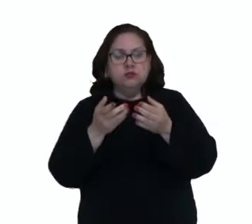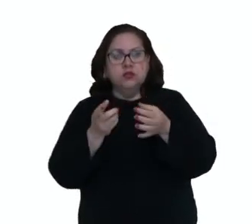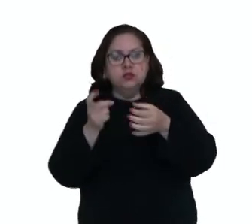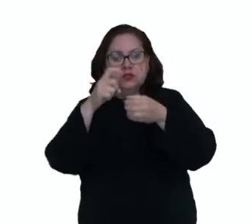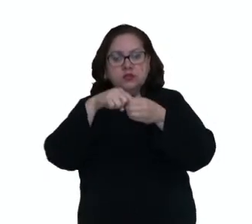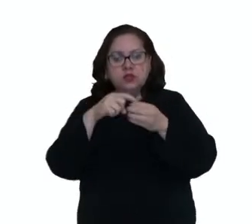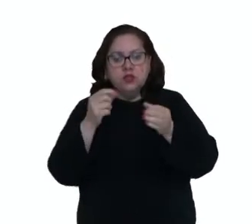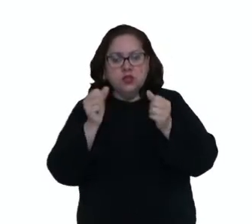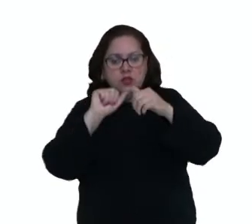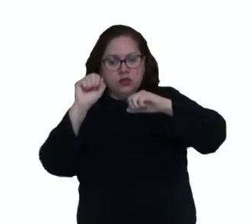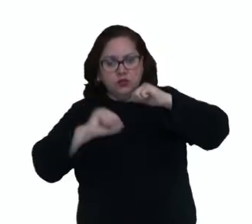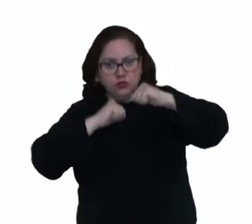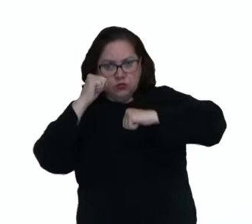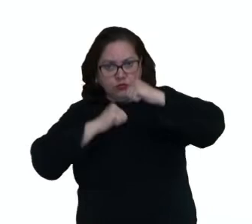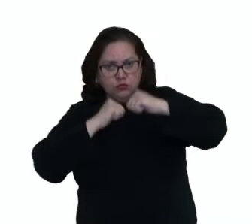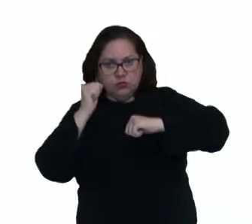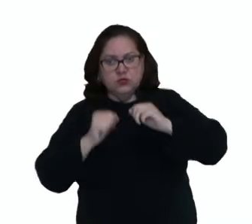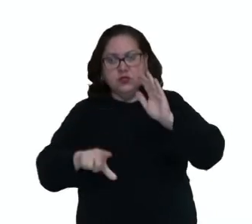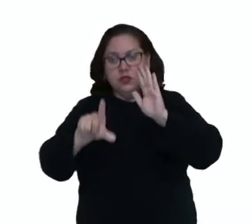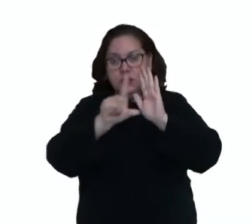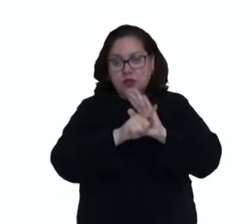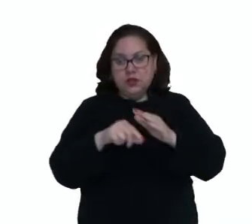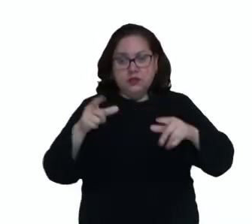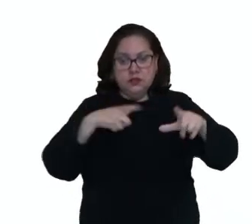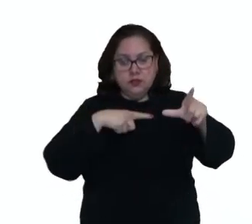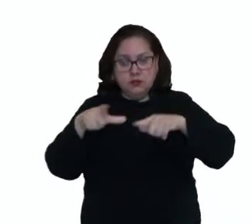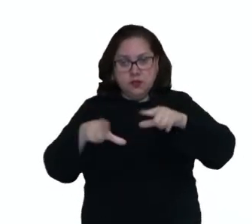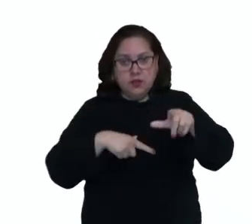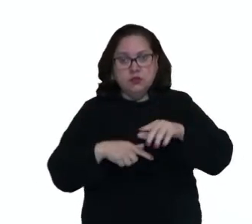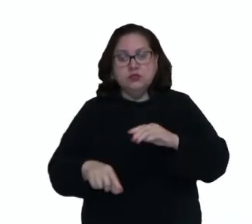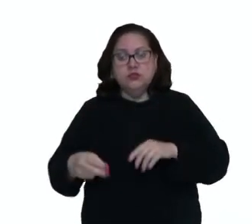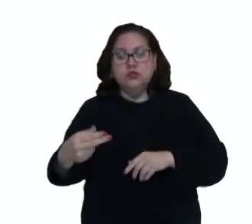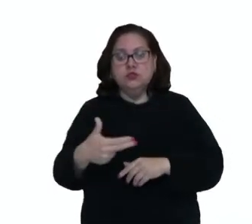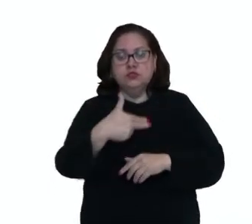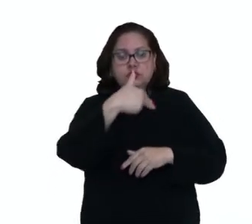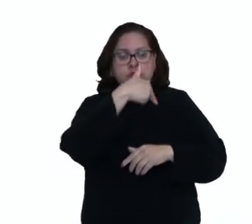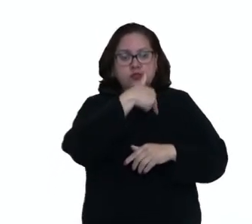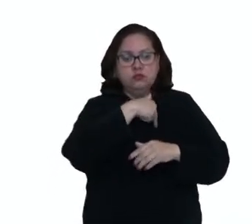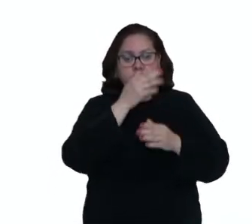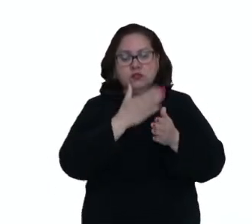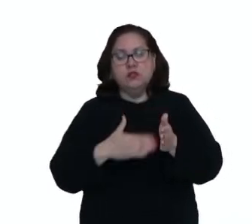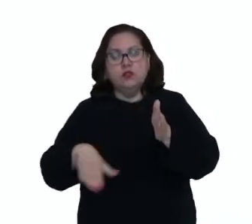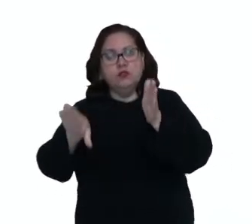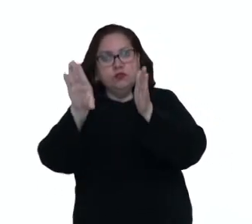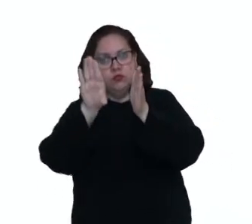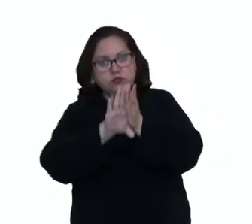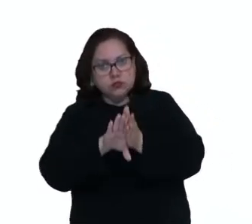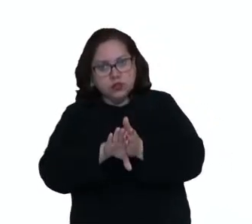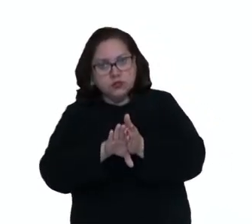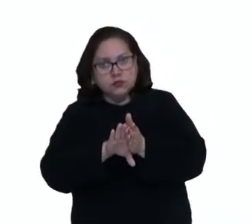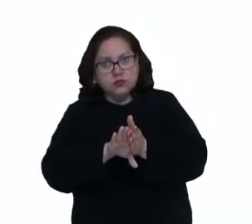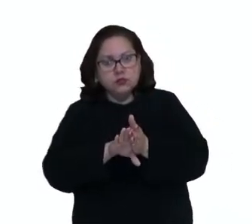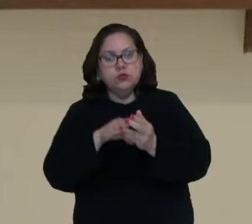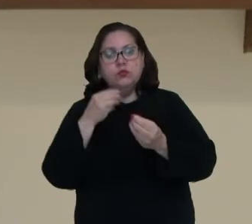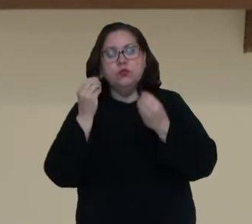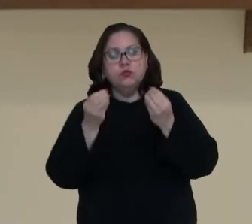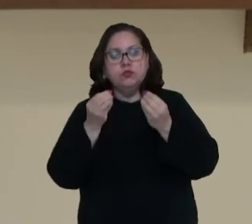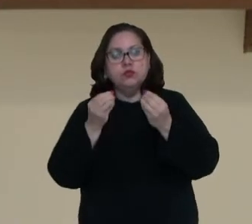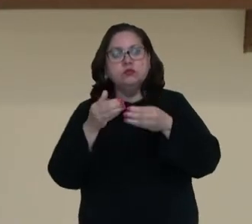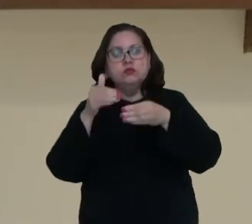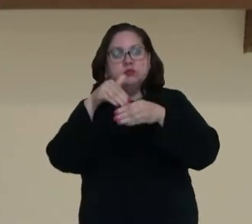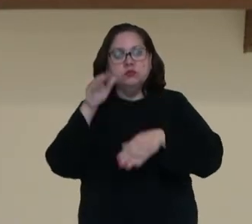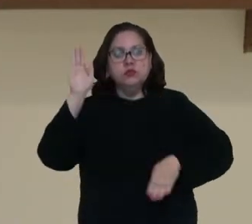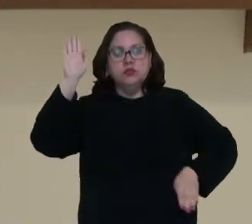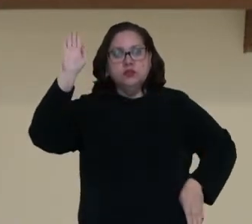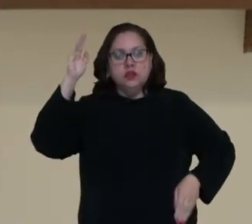de base e a ampliação de leis trabalhistas, Getúlio Vargas vai retornar novamente como um